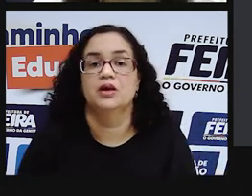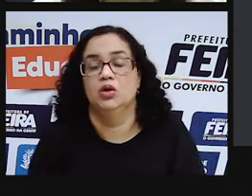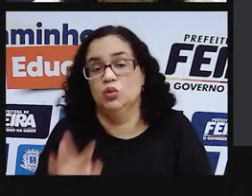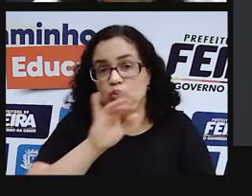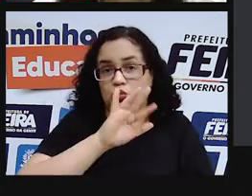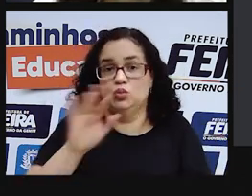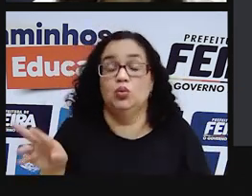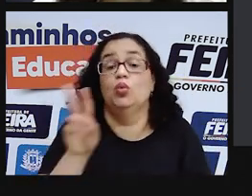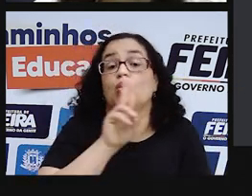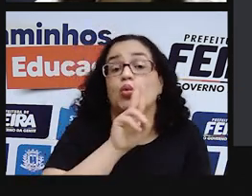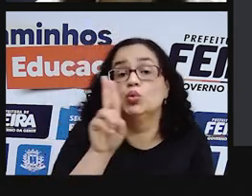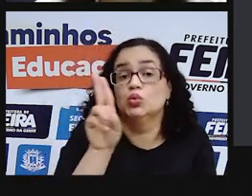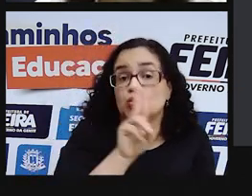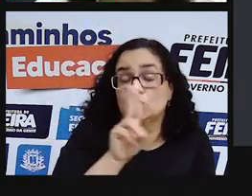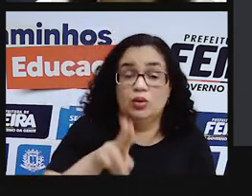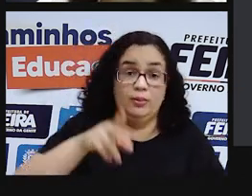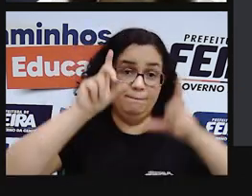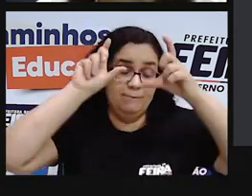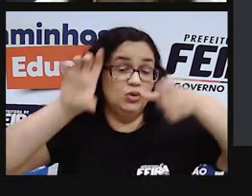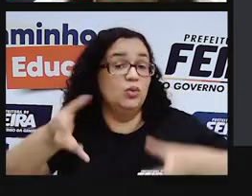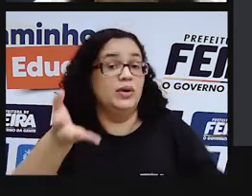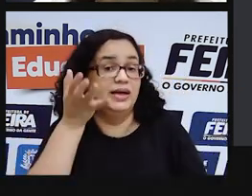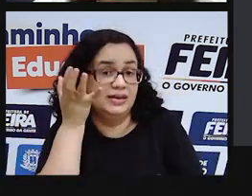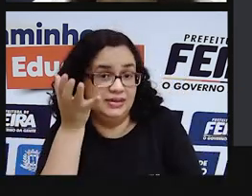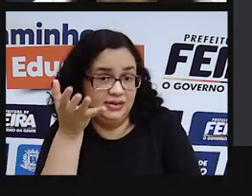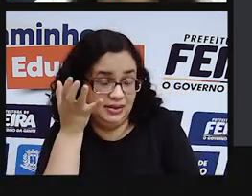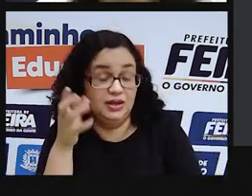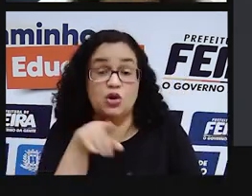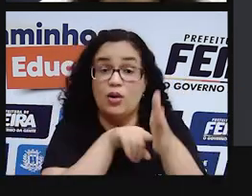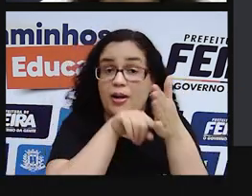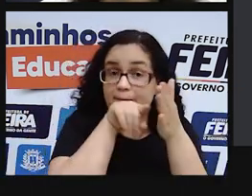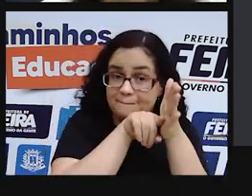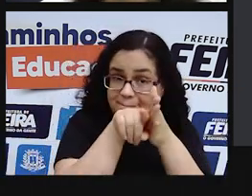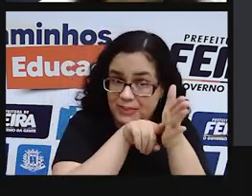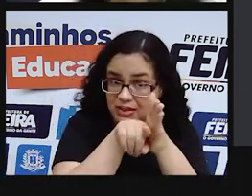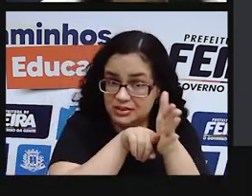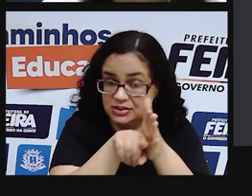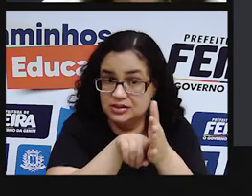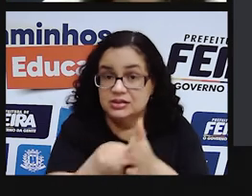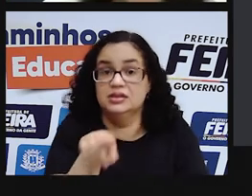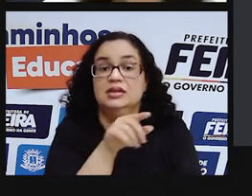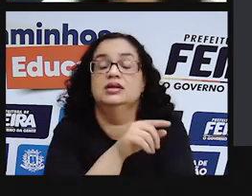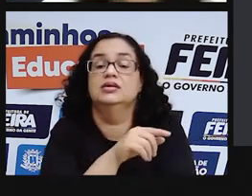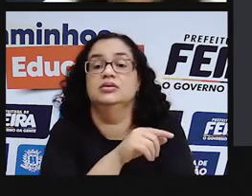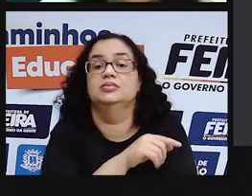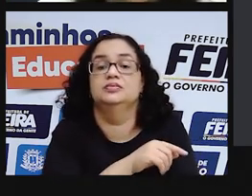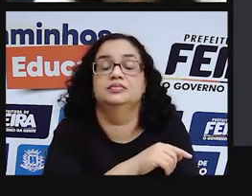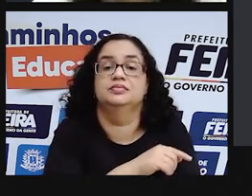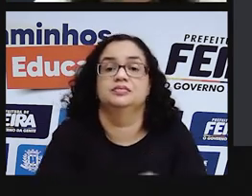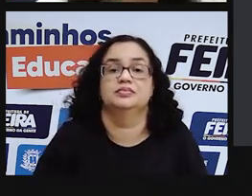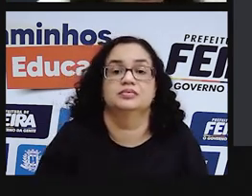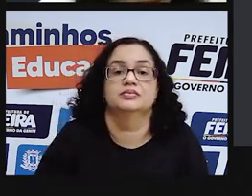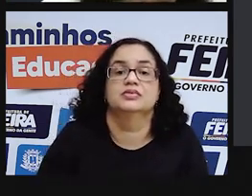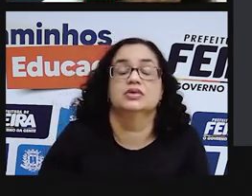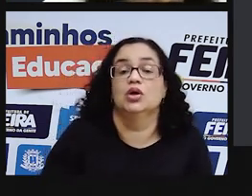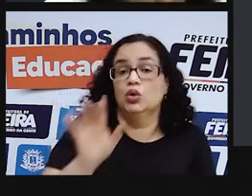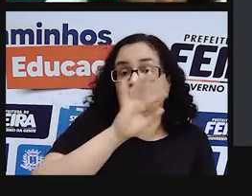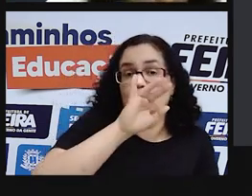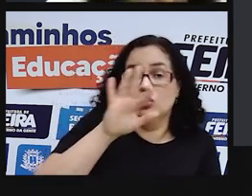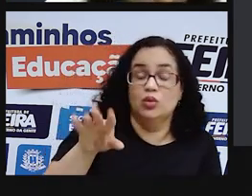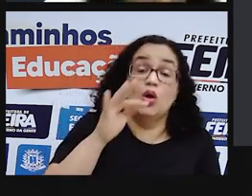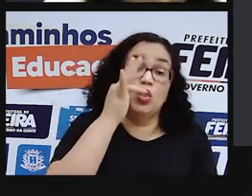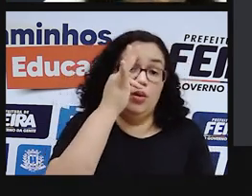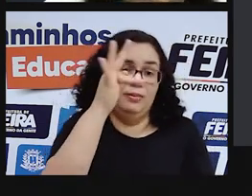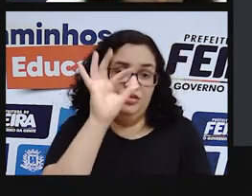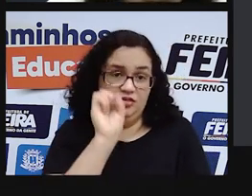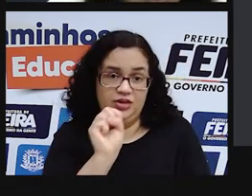vou digitar o nome do local que eu quero pesquisar um local que eu quero explorar E aí eu vou digitar